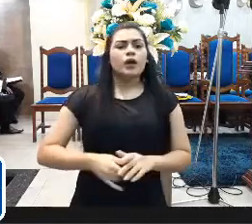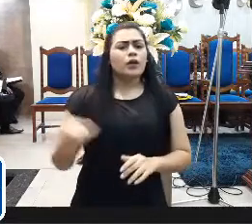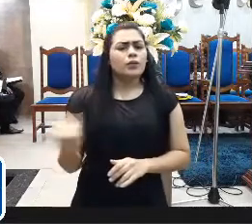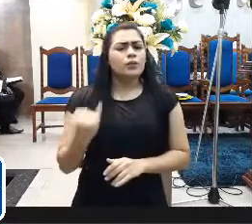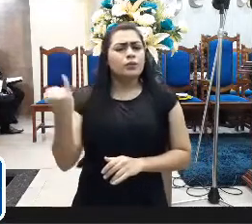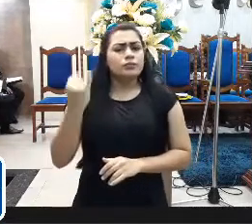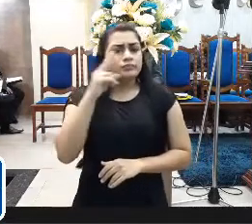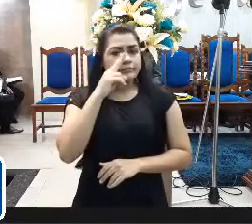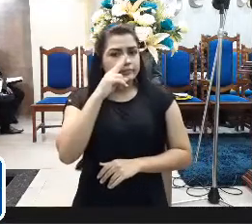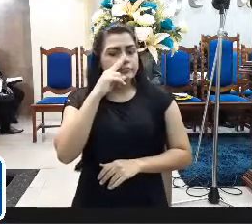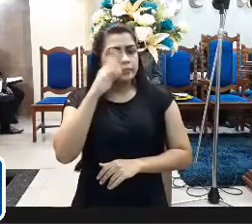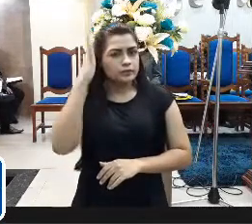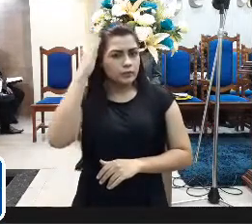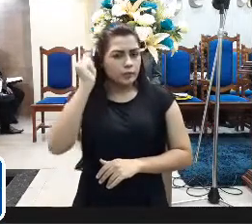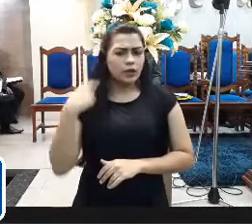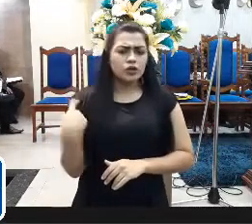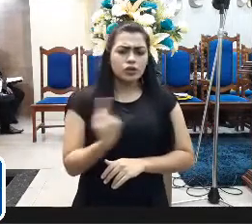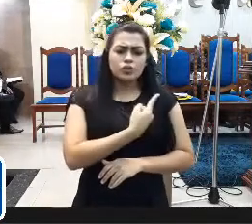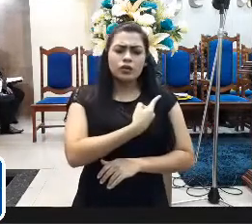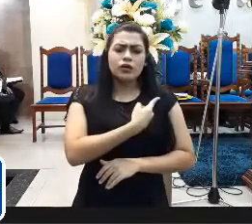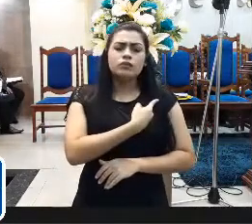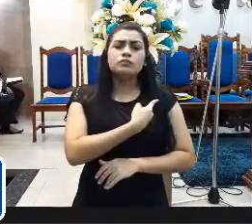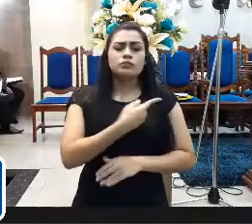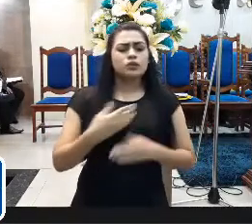estamos numa jornada, numa